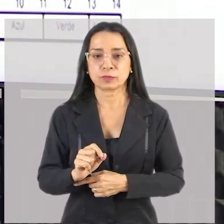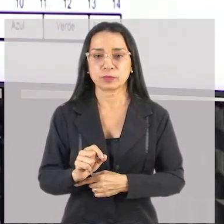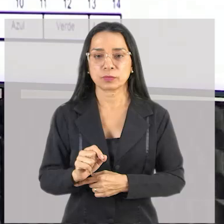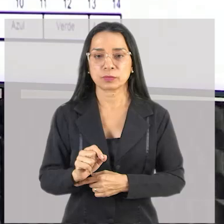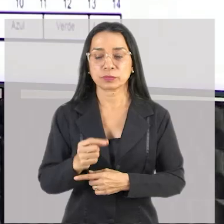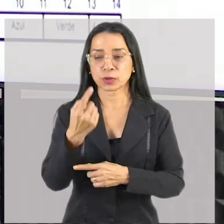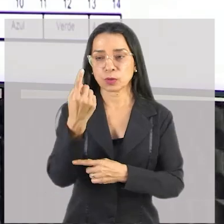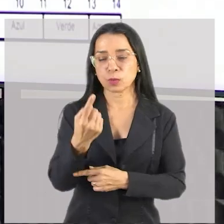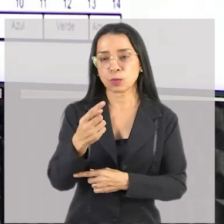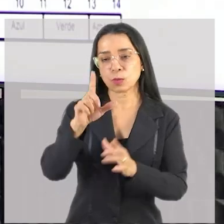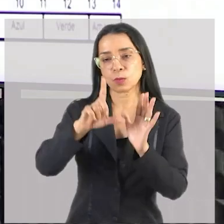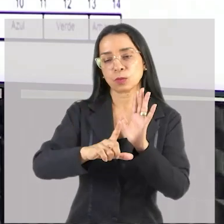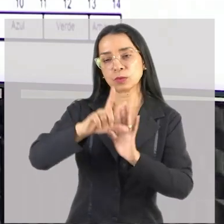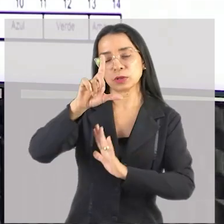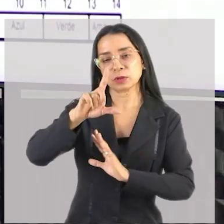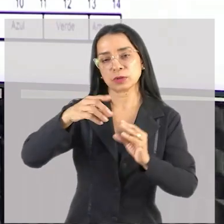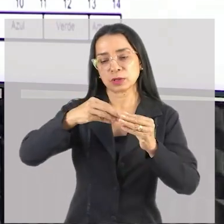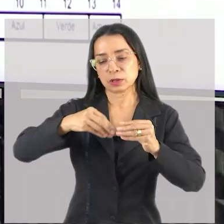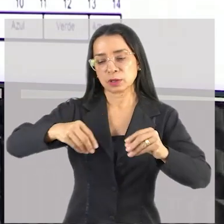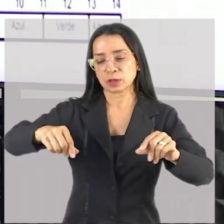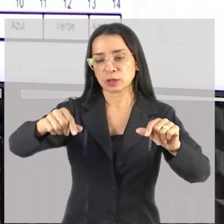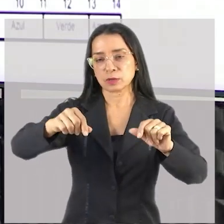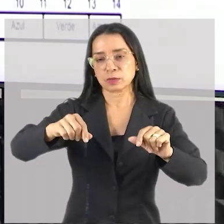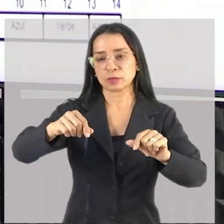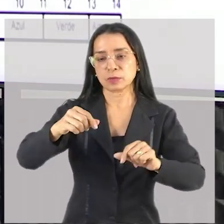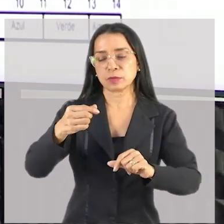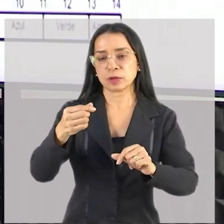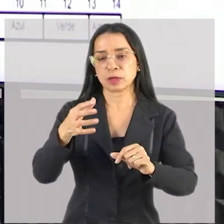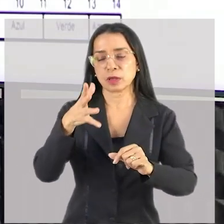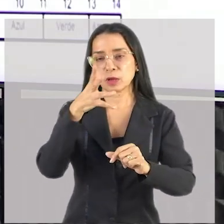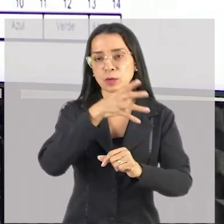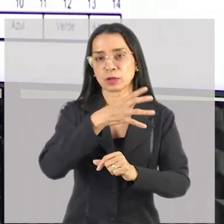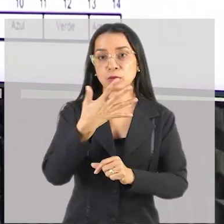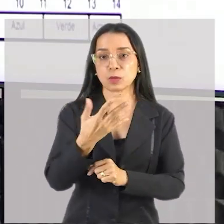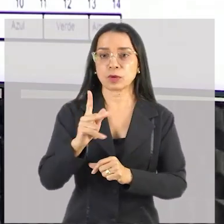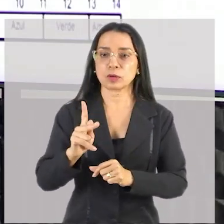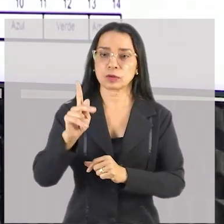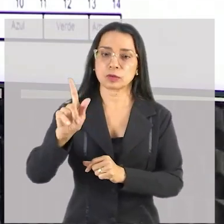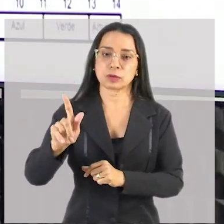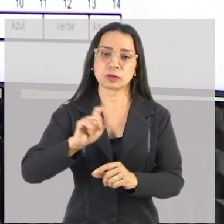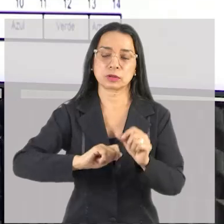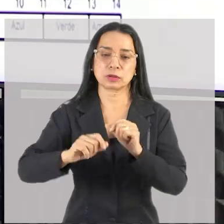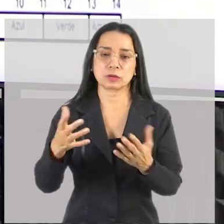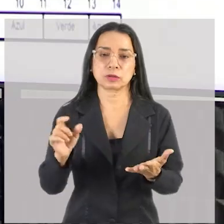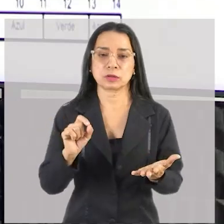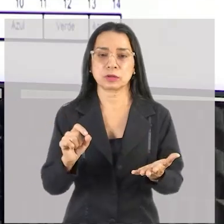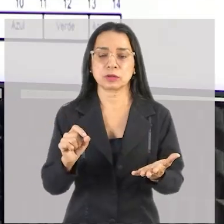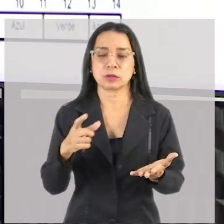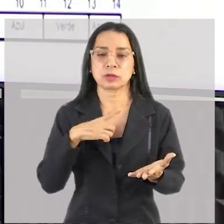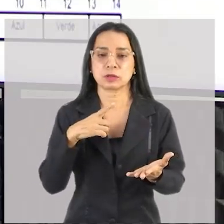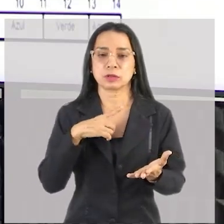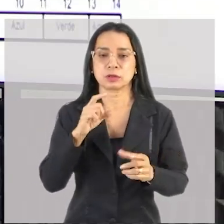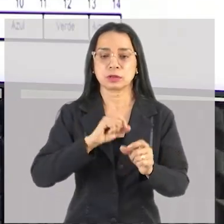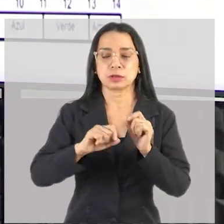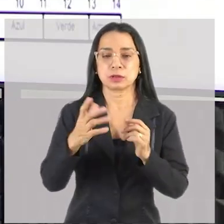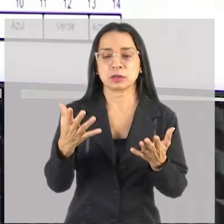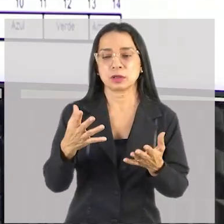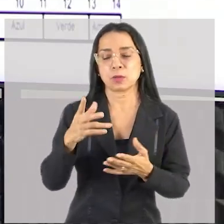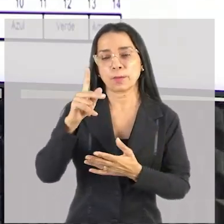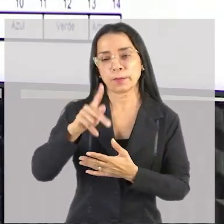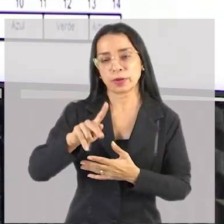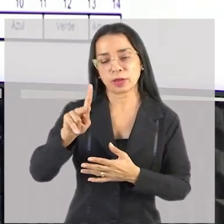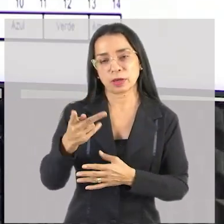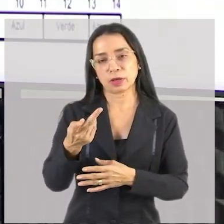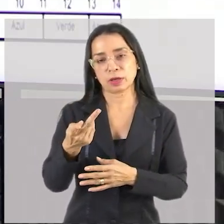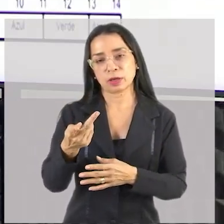em 1 litro eu precisaria dissolver quase 4 quilos, seria 3.650 gramas. Ou seja, ter um pH negativo é